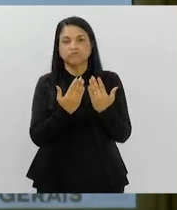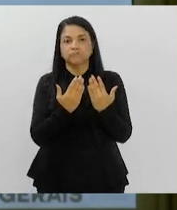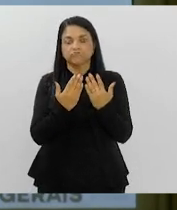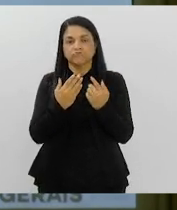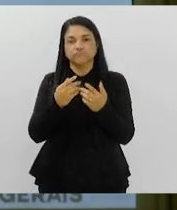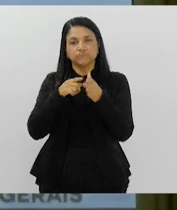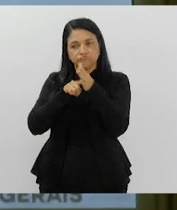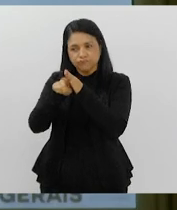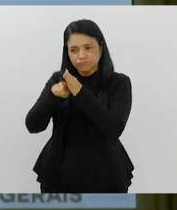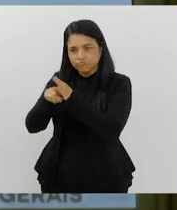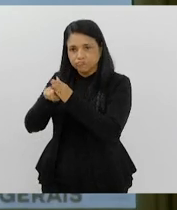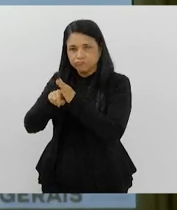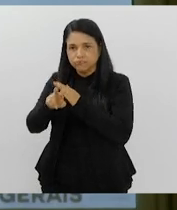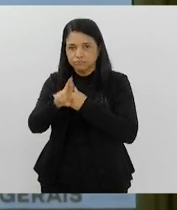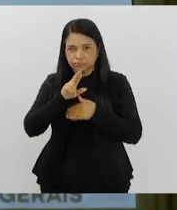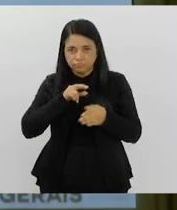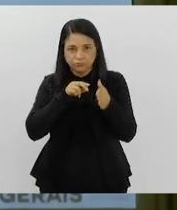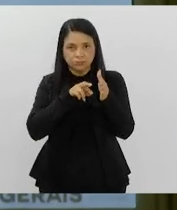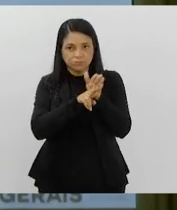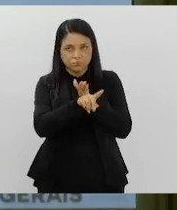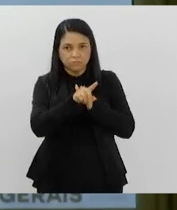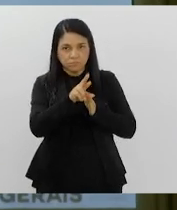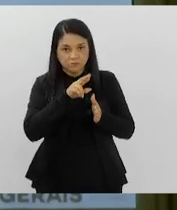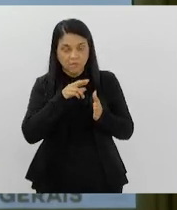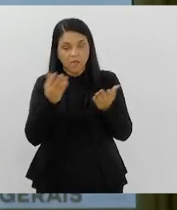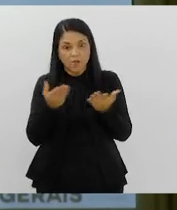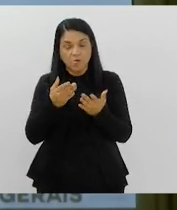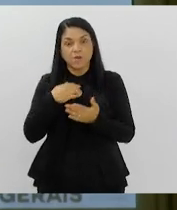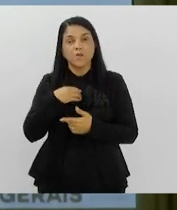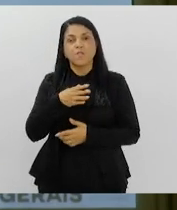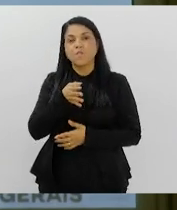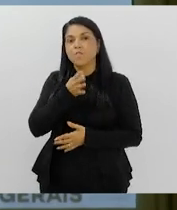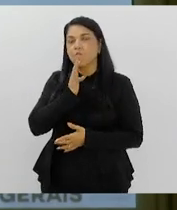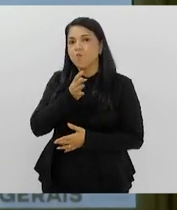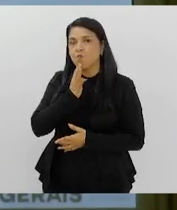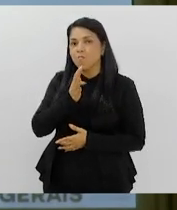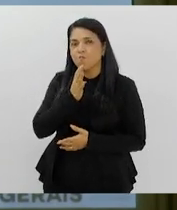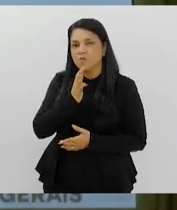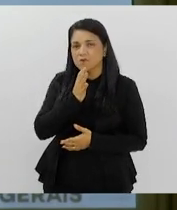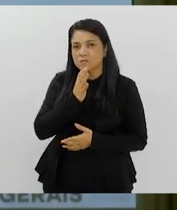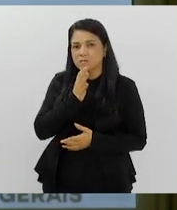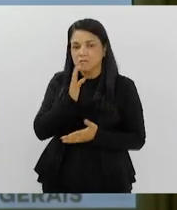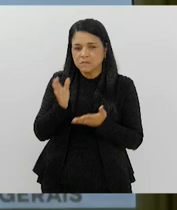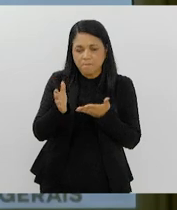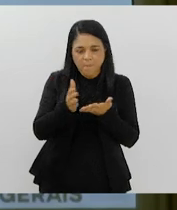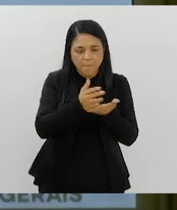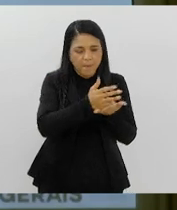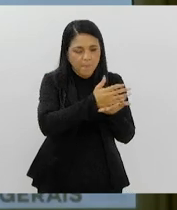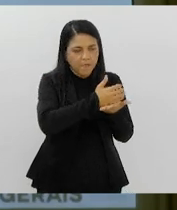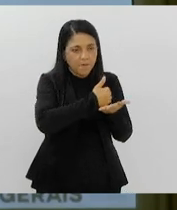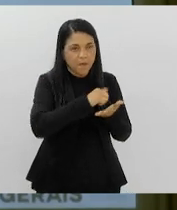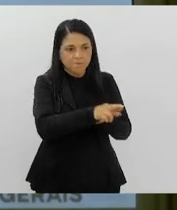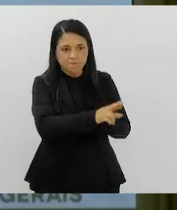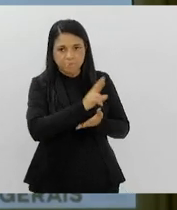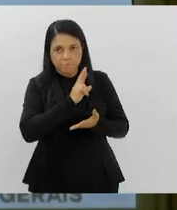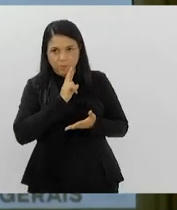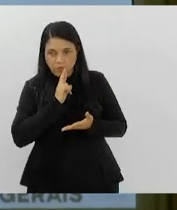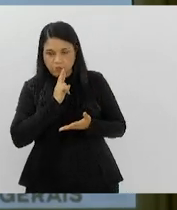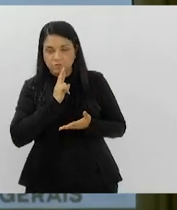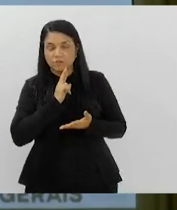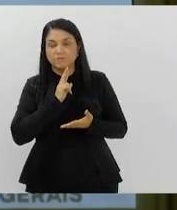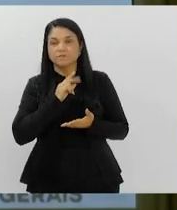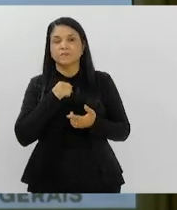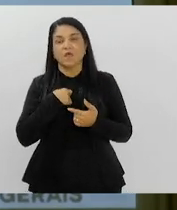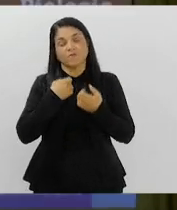nesse momento da rede tomar conhecimento, né, de toda dessa devolutiva. E aí vou